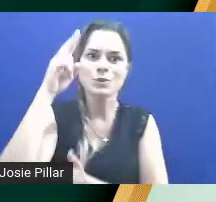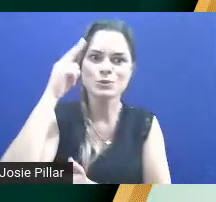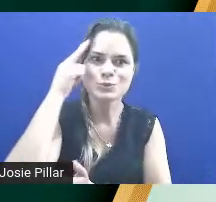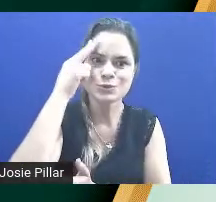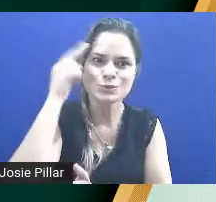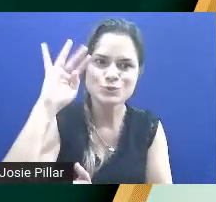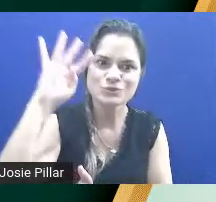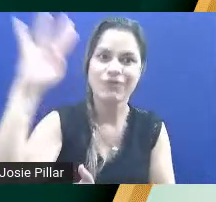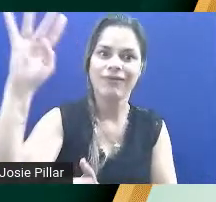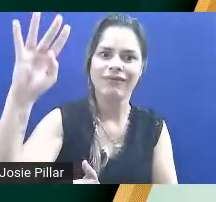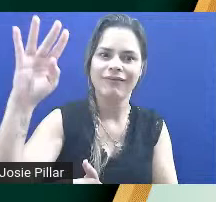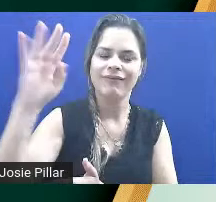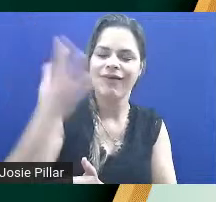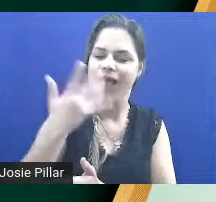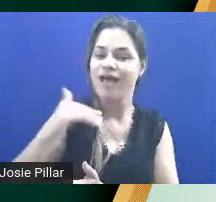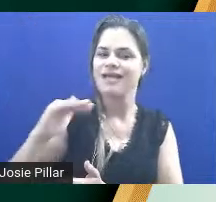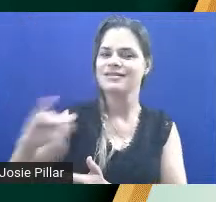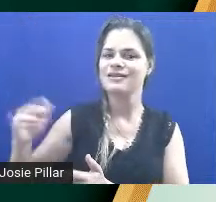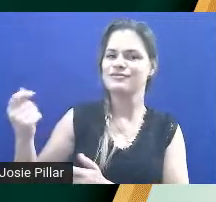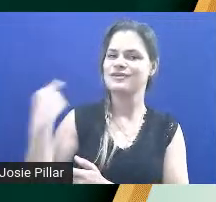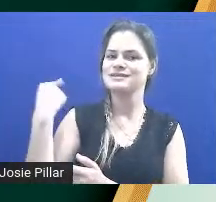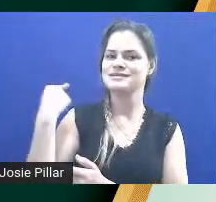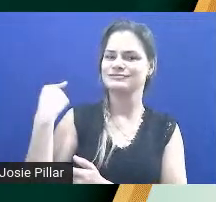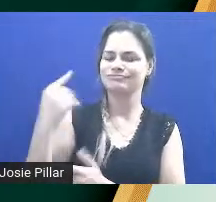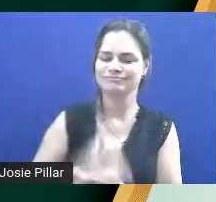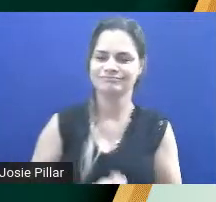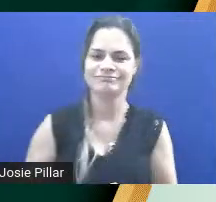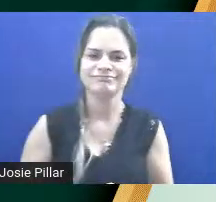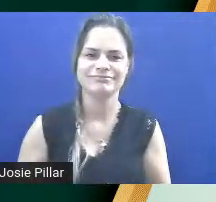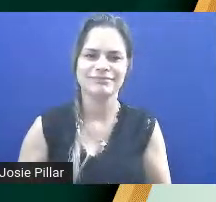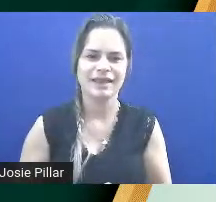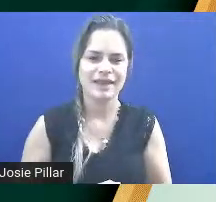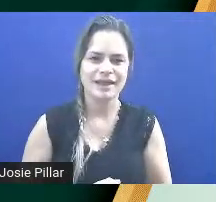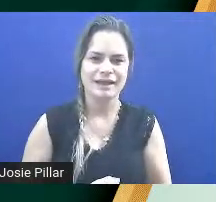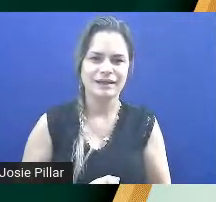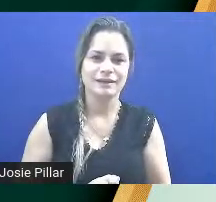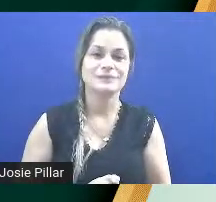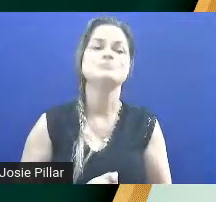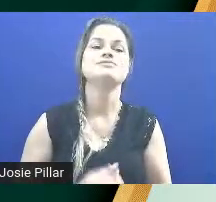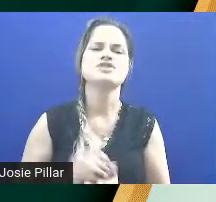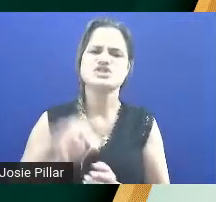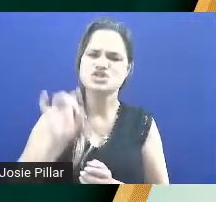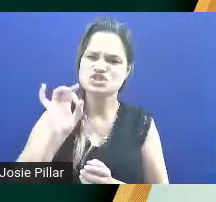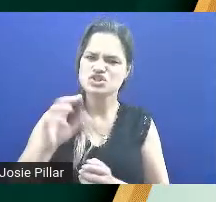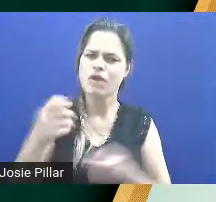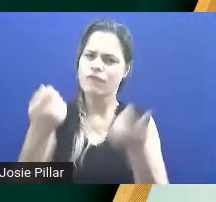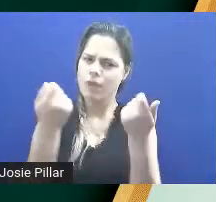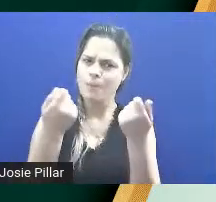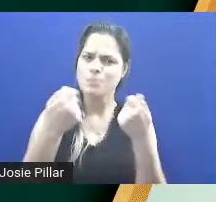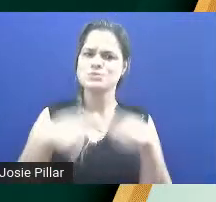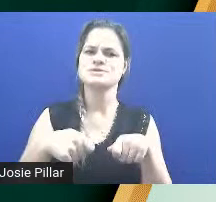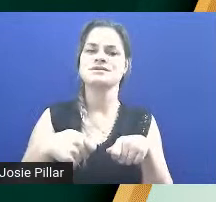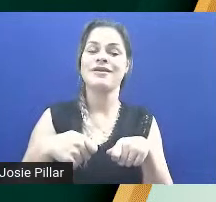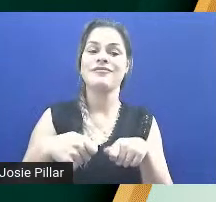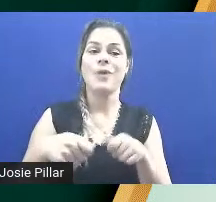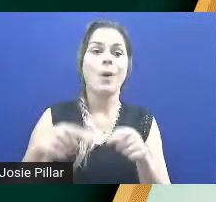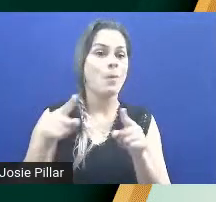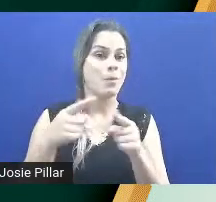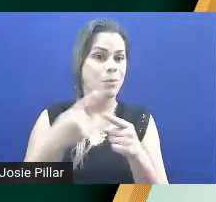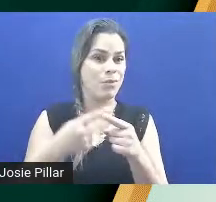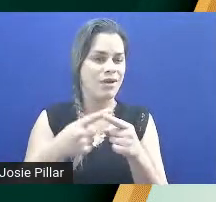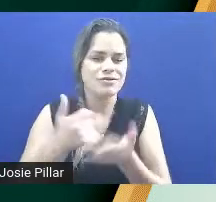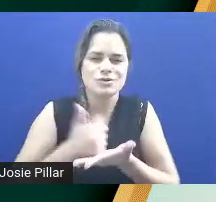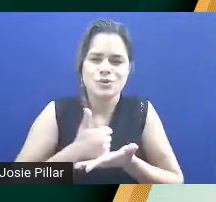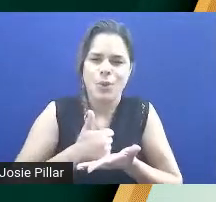tão simples assim. Essa teimosia só foi possível porque tivemos apoio incansável durante esses anos. No